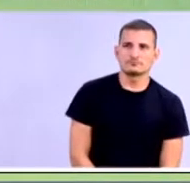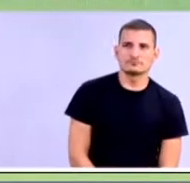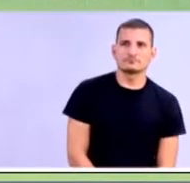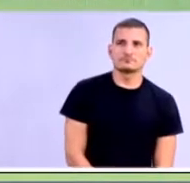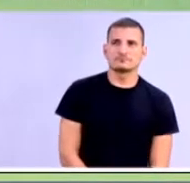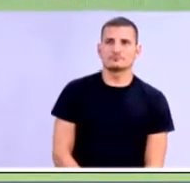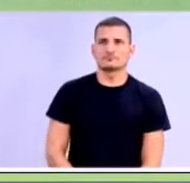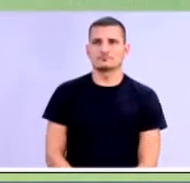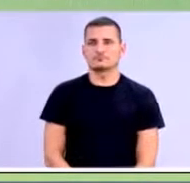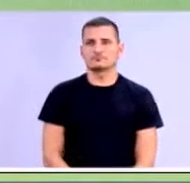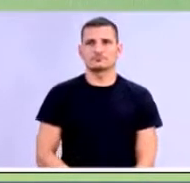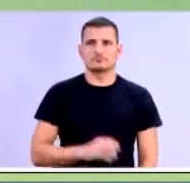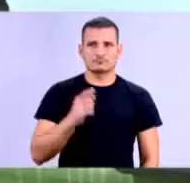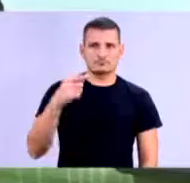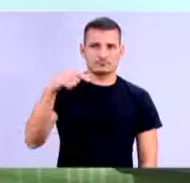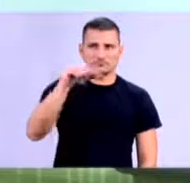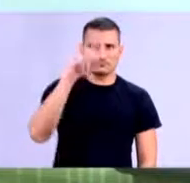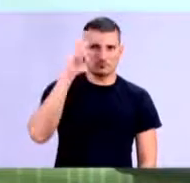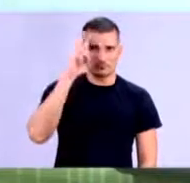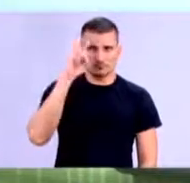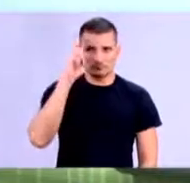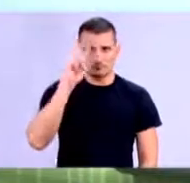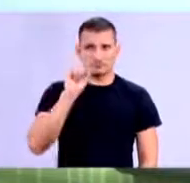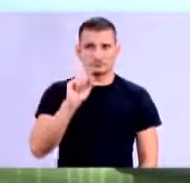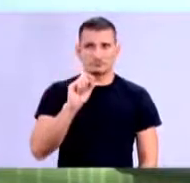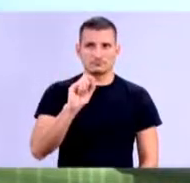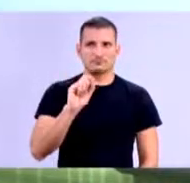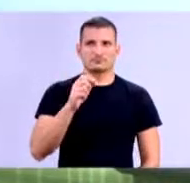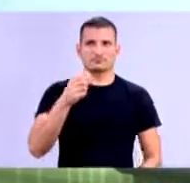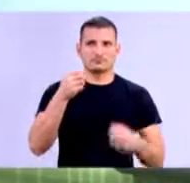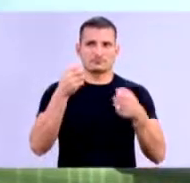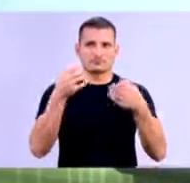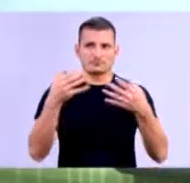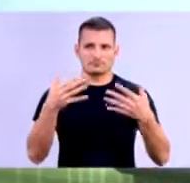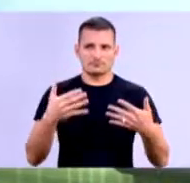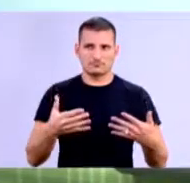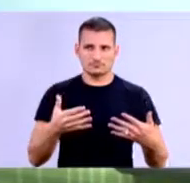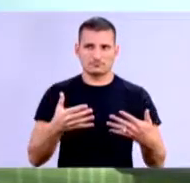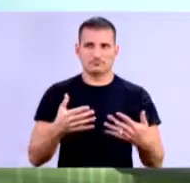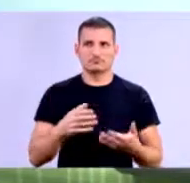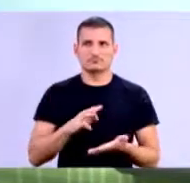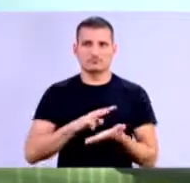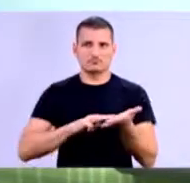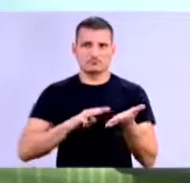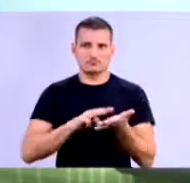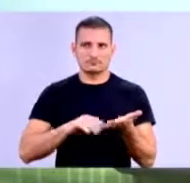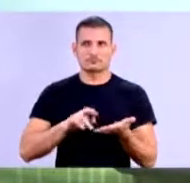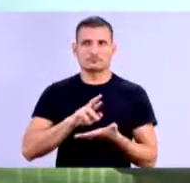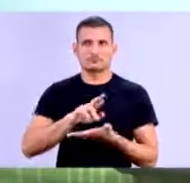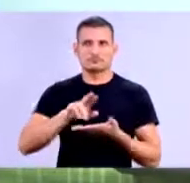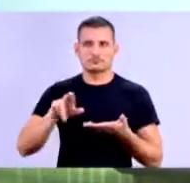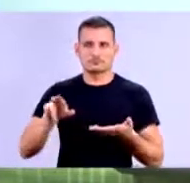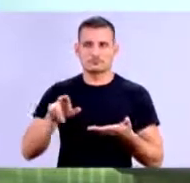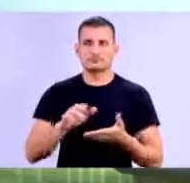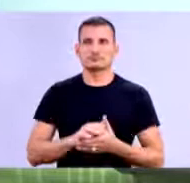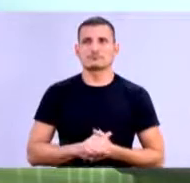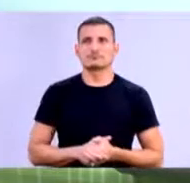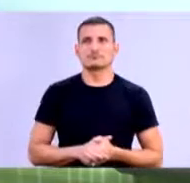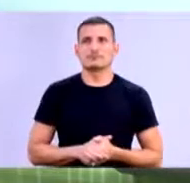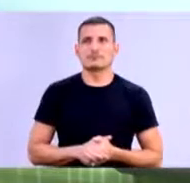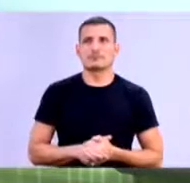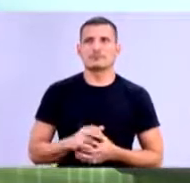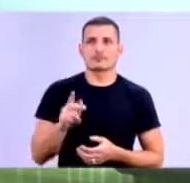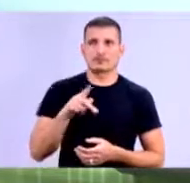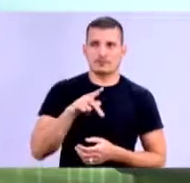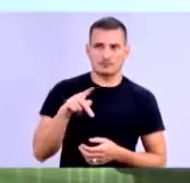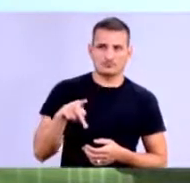que você relembre o que nós falamos aqui sobre alguns tipos de metodologia. Lembro bem que a professora